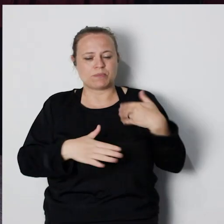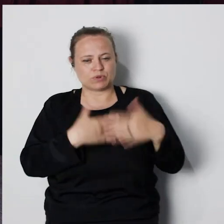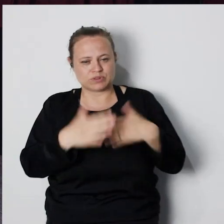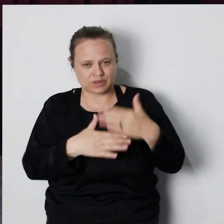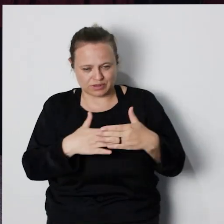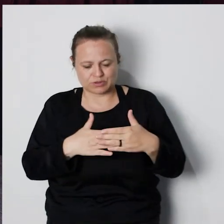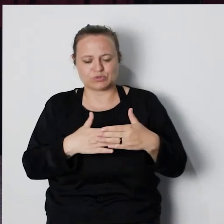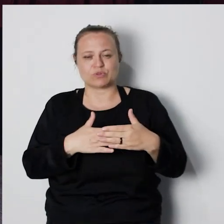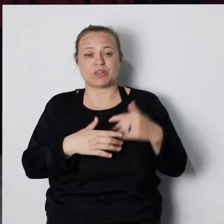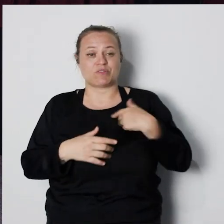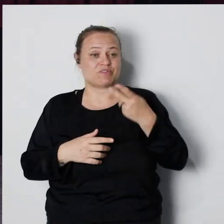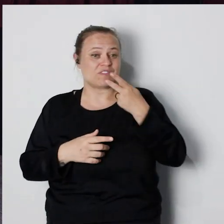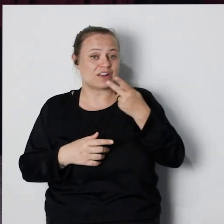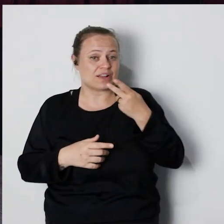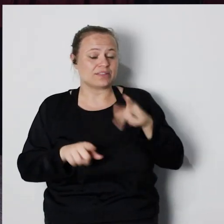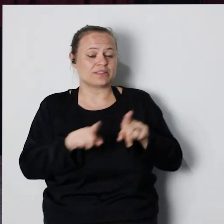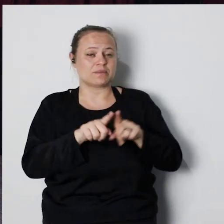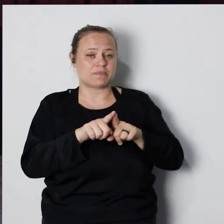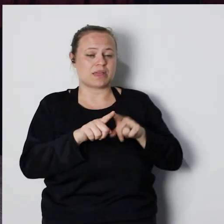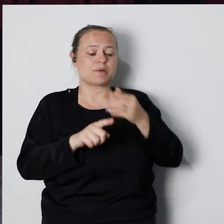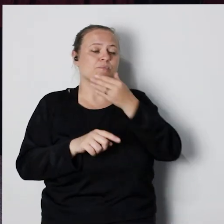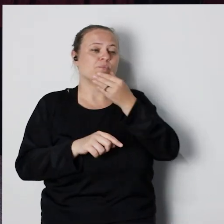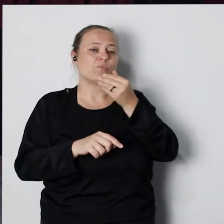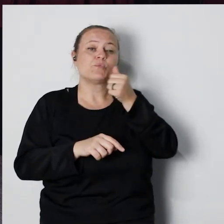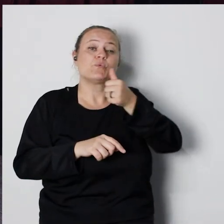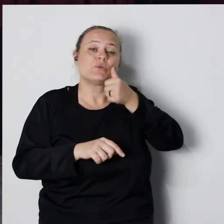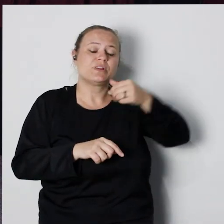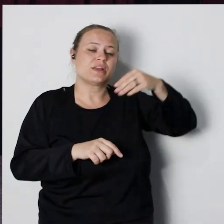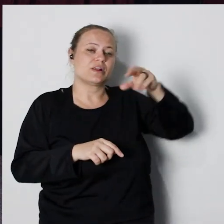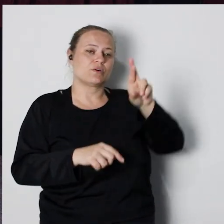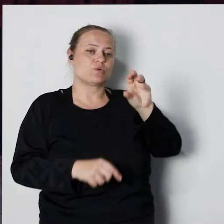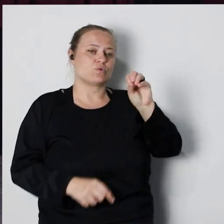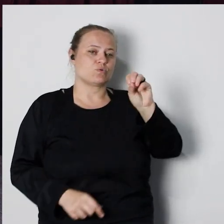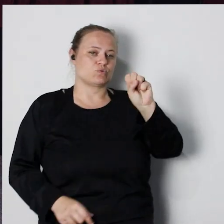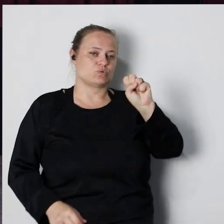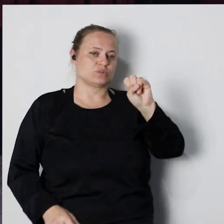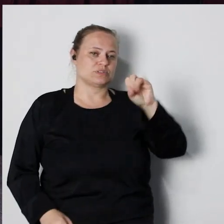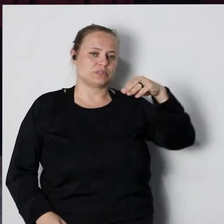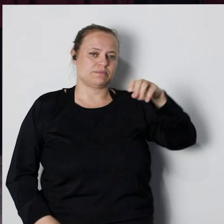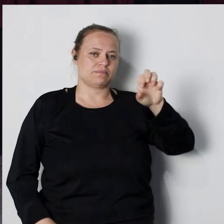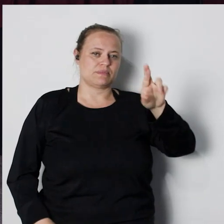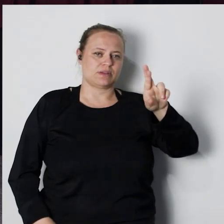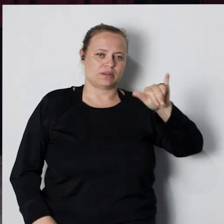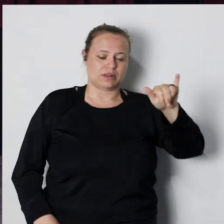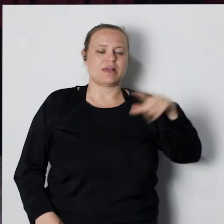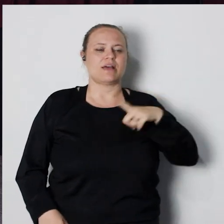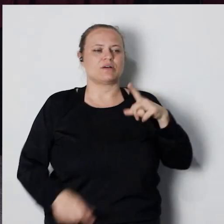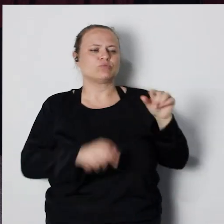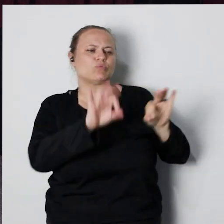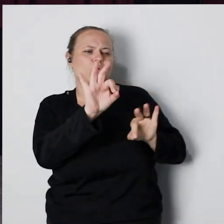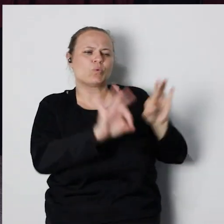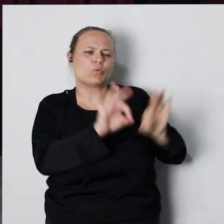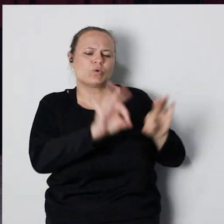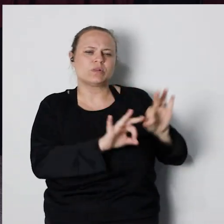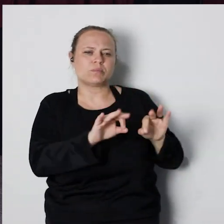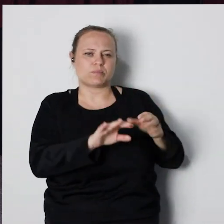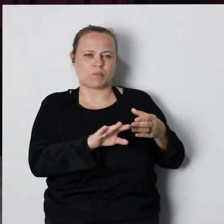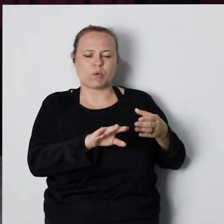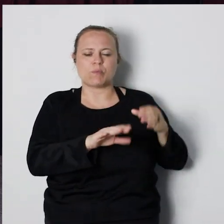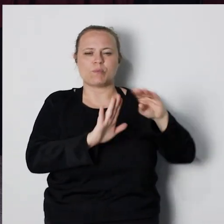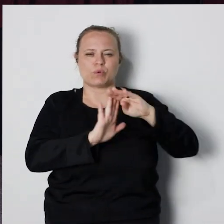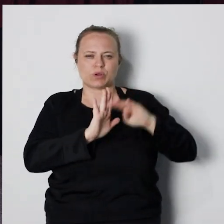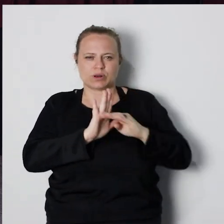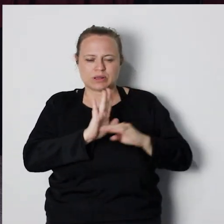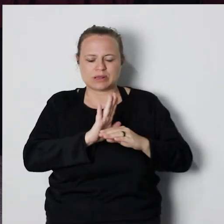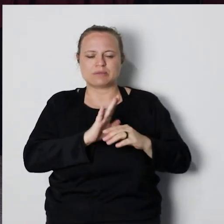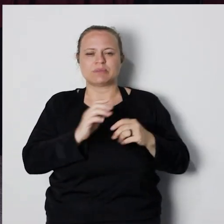Sim. É fundamental. Sim, fundamental, né? Estrutura de trabalho. E aí, nesse processo de capacitação, e aí até